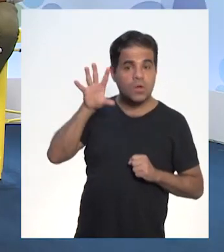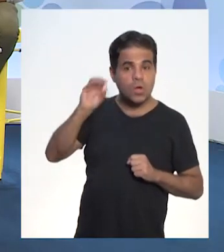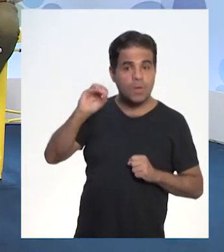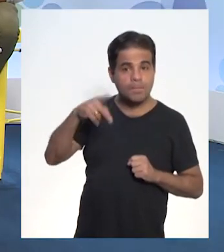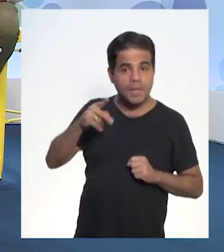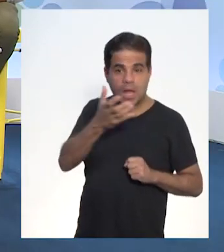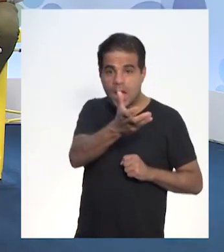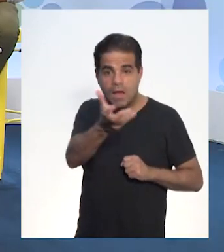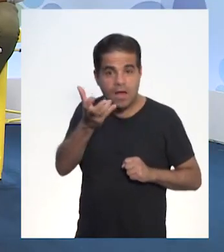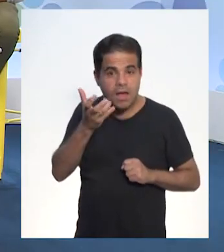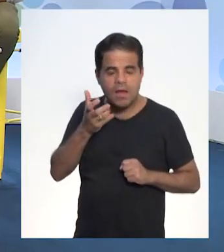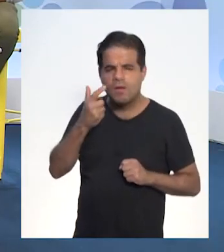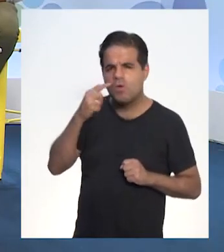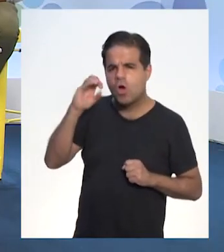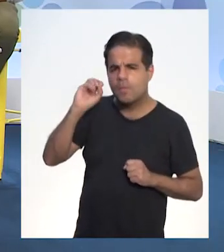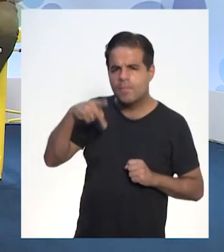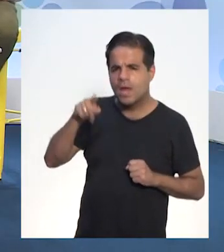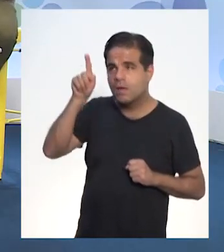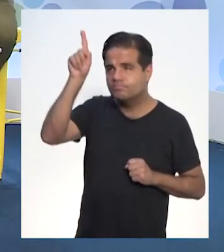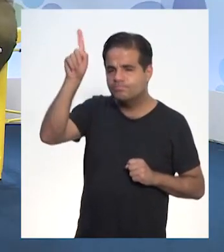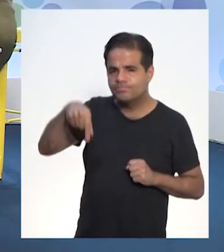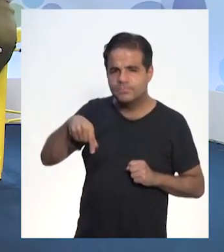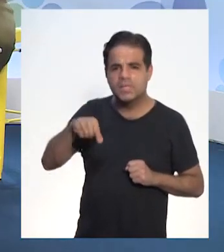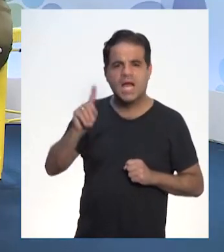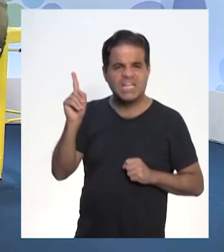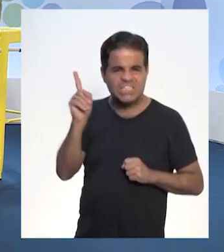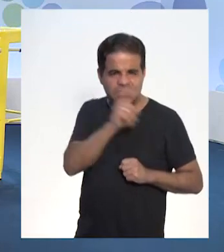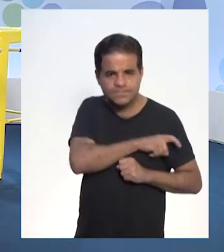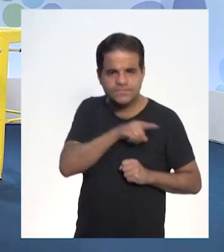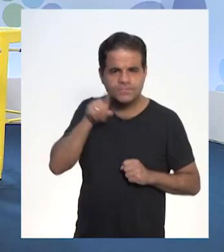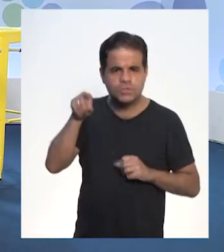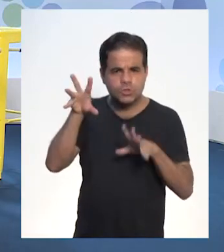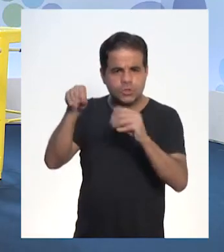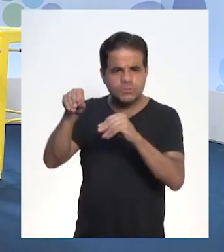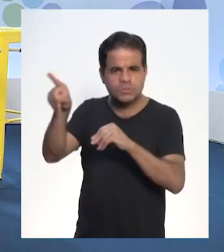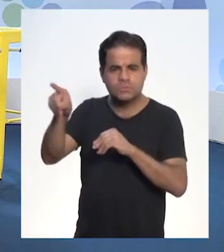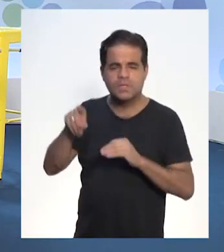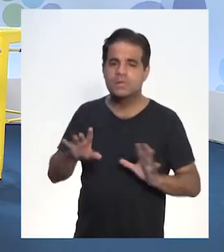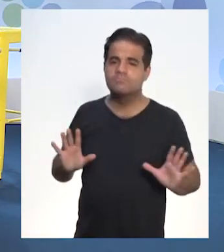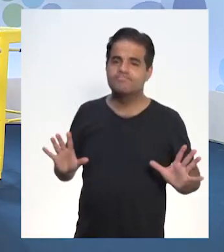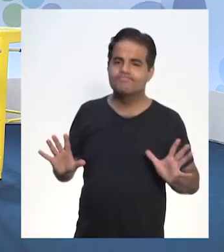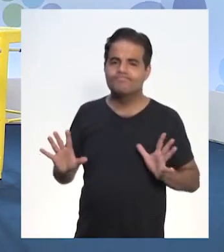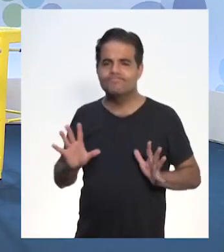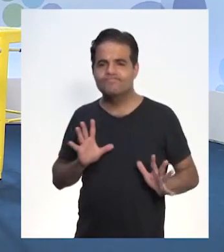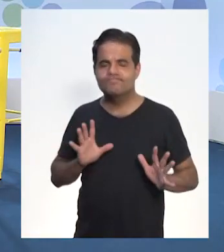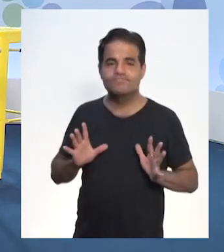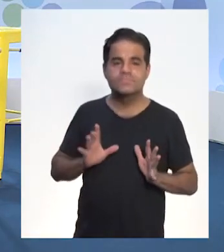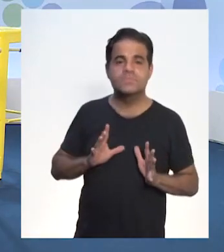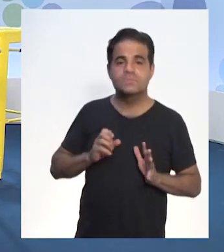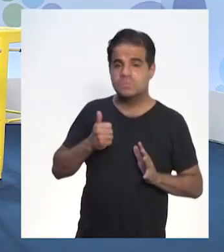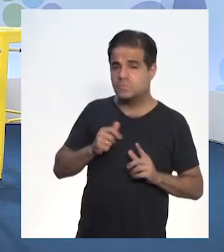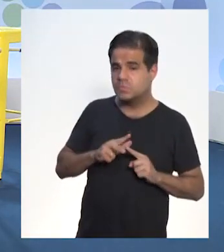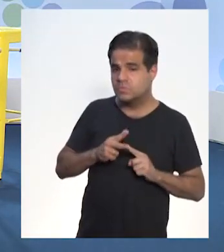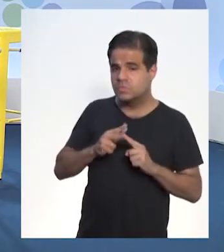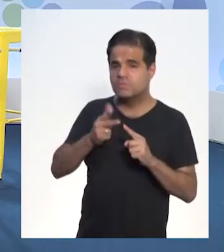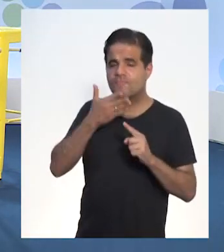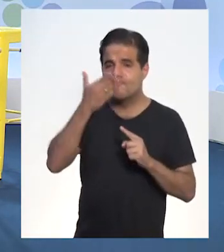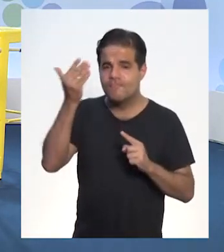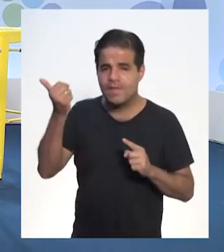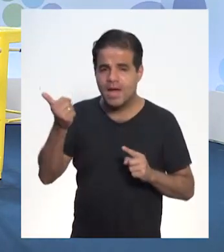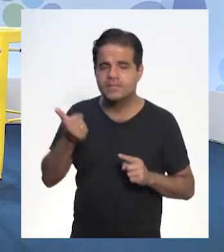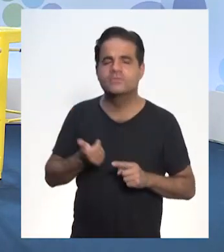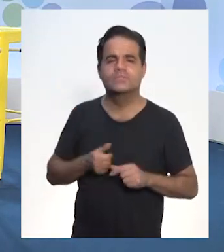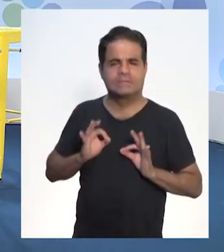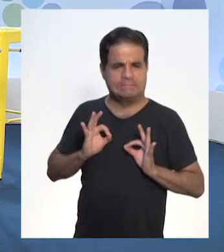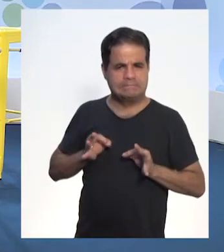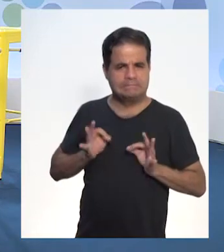aqui? Vamos lá, eu vou operar esse simulador aí. É difícil operar ele, não? Olha, se você tiver um bom bisturi, vai ficar bisturi, fácil. Dá para manipular,